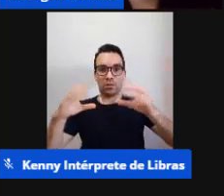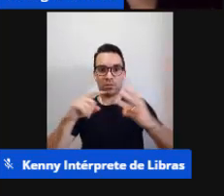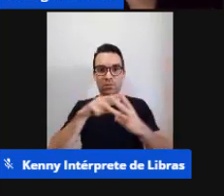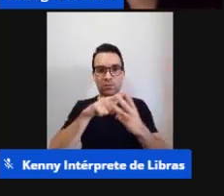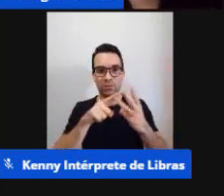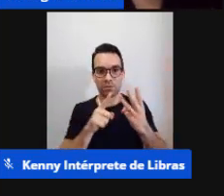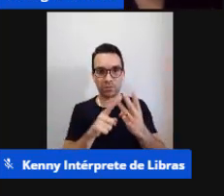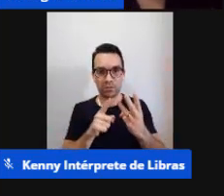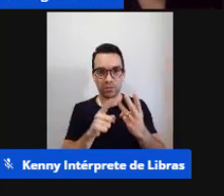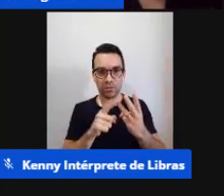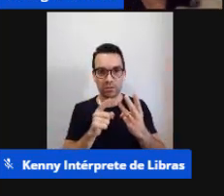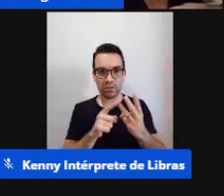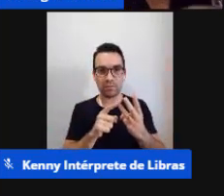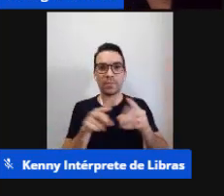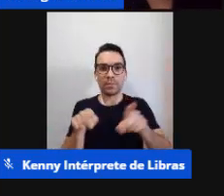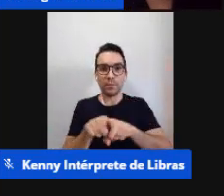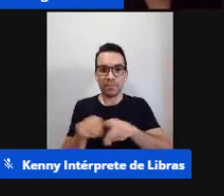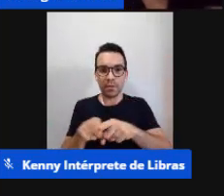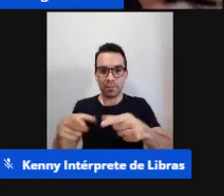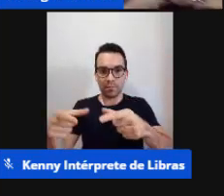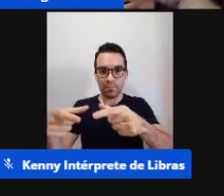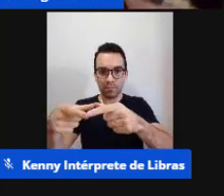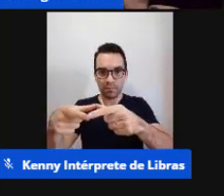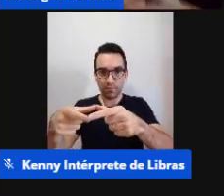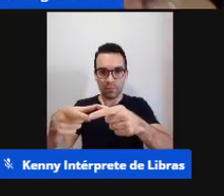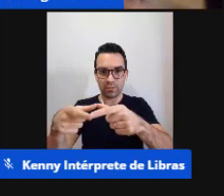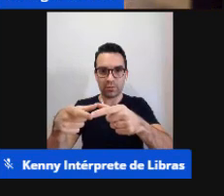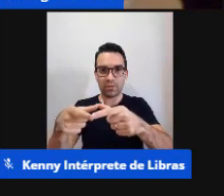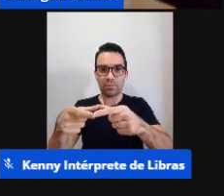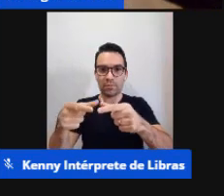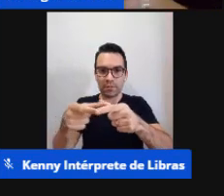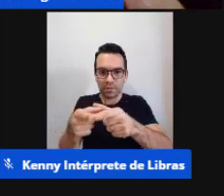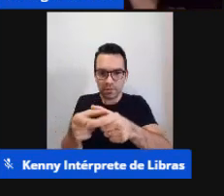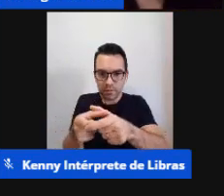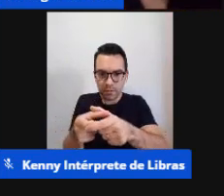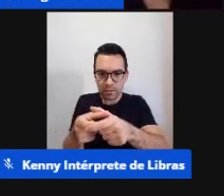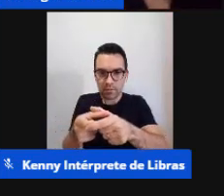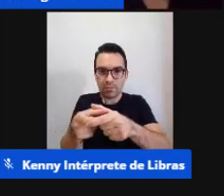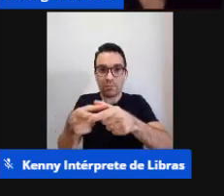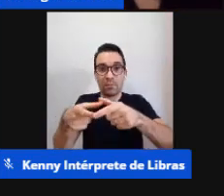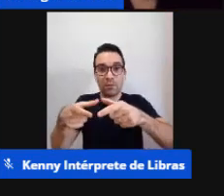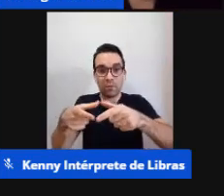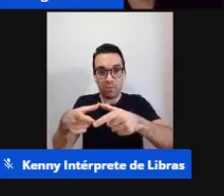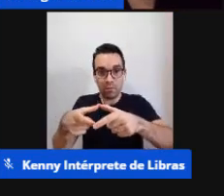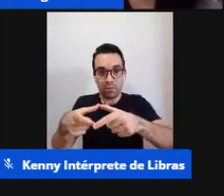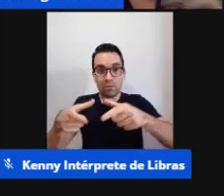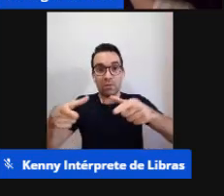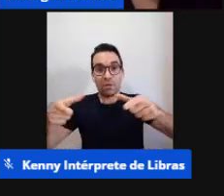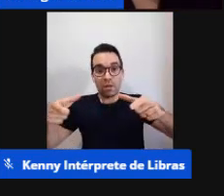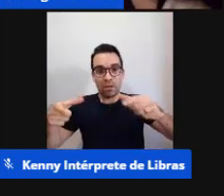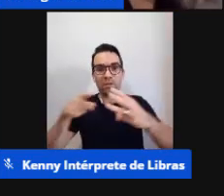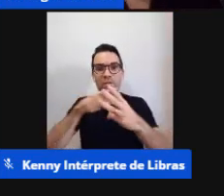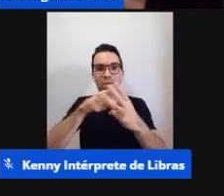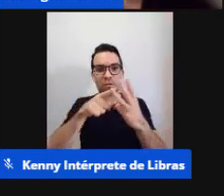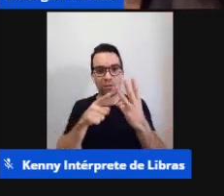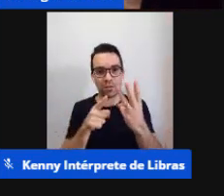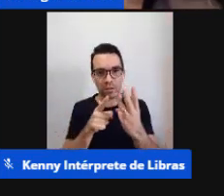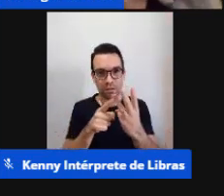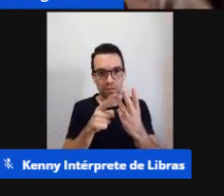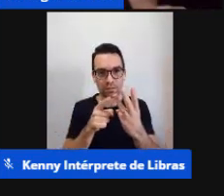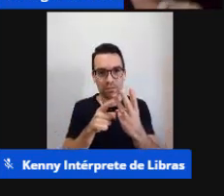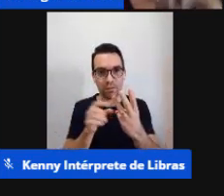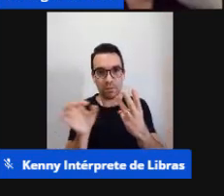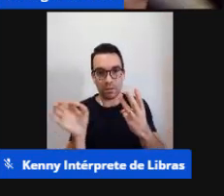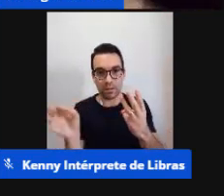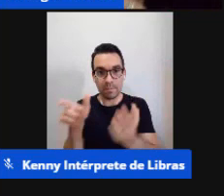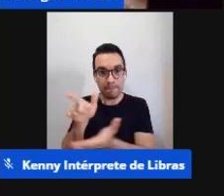tamanhos de potinhos também. Um potinho pequeno, um potinho maior e um potinho grande. Então, ele vai pôr a bola pequena dentro do potinho pequeno, a bola média